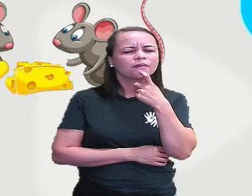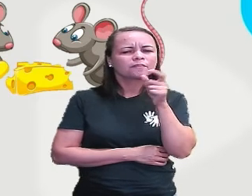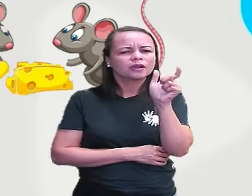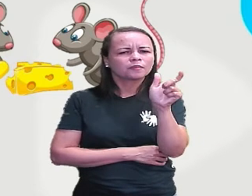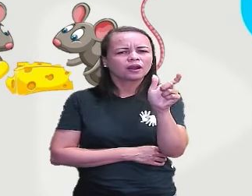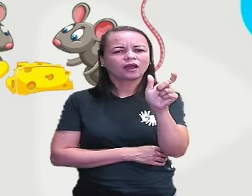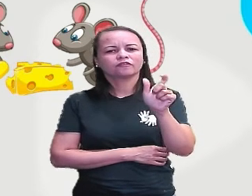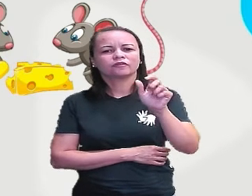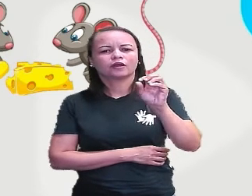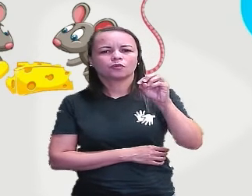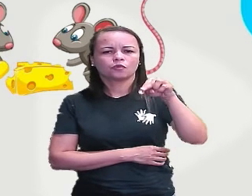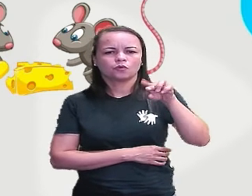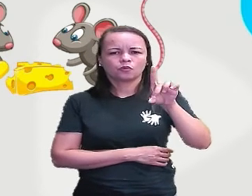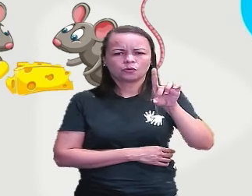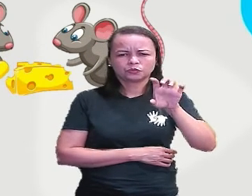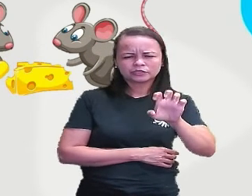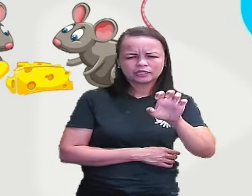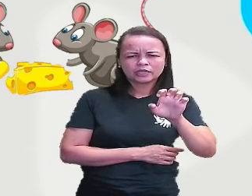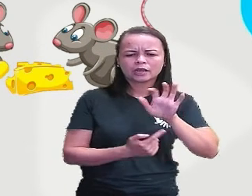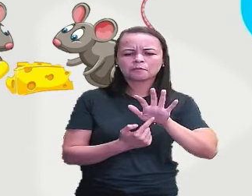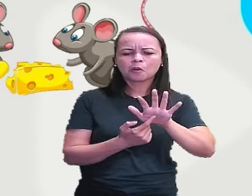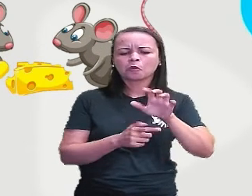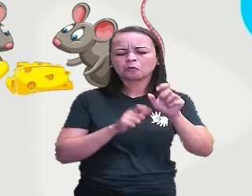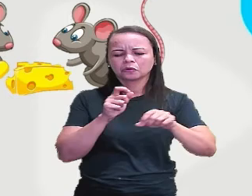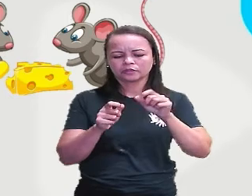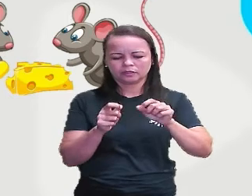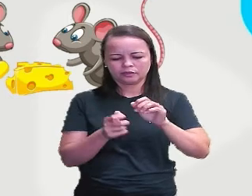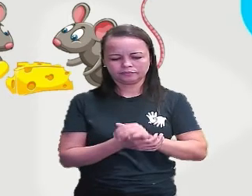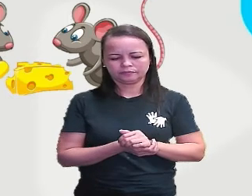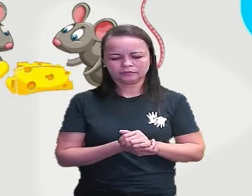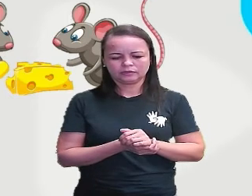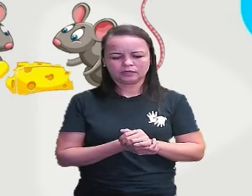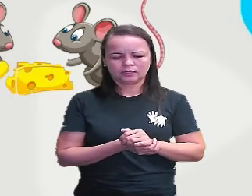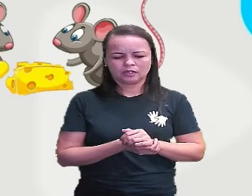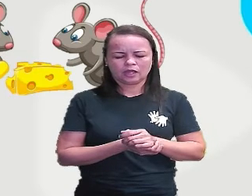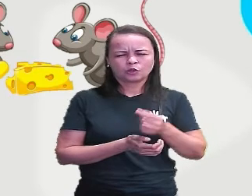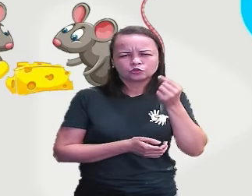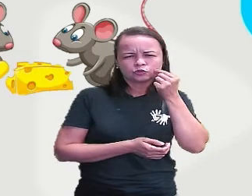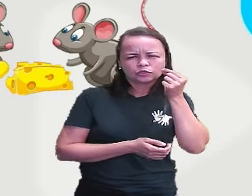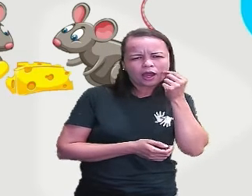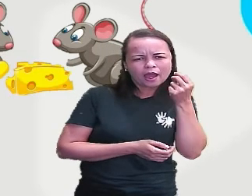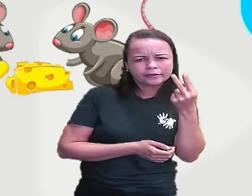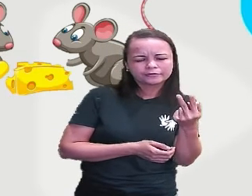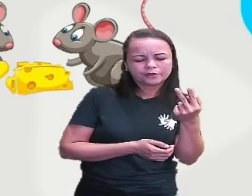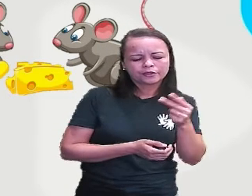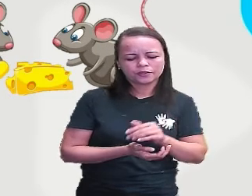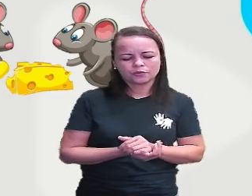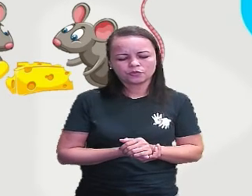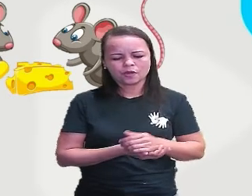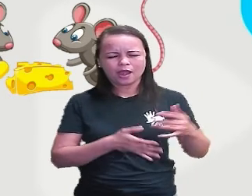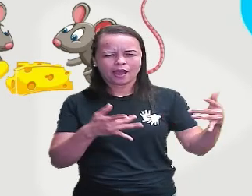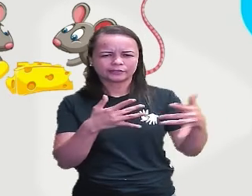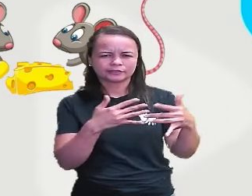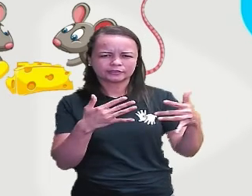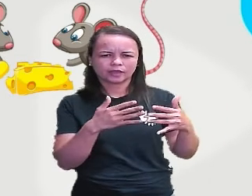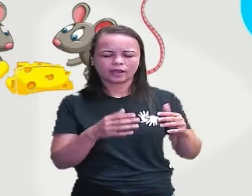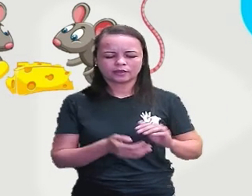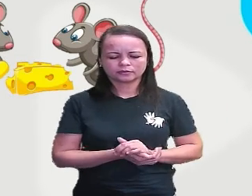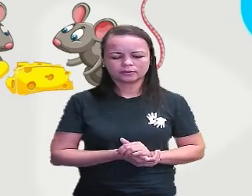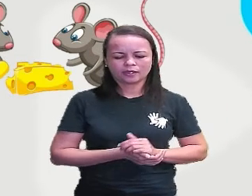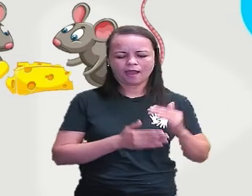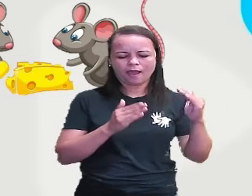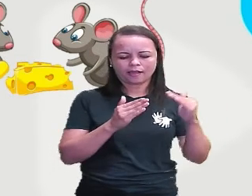À cidade? À casa ou a um lugar distante? Então, lá se foram os dois para a cidade, onde